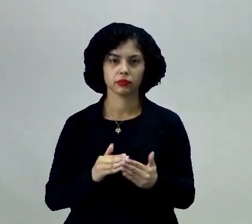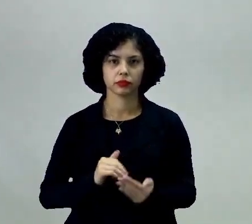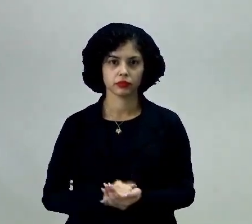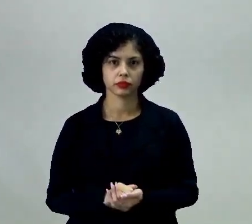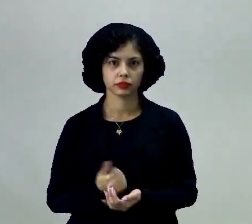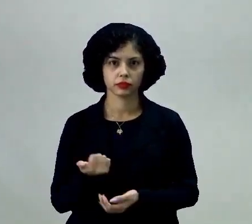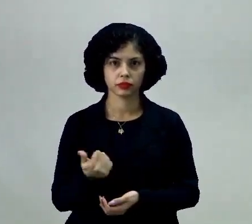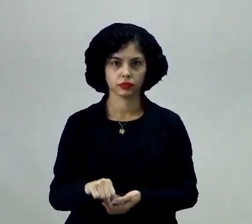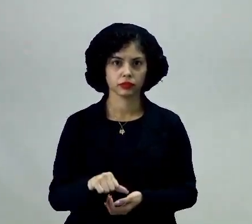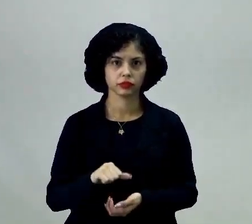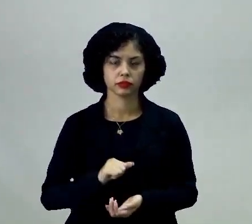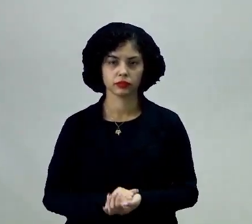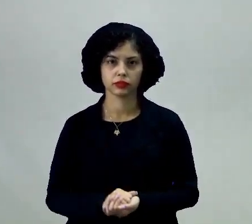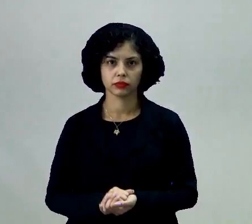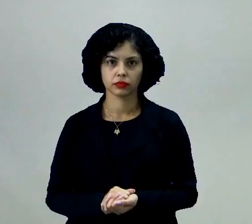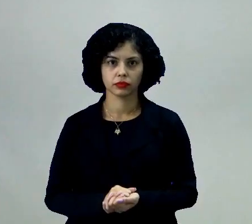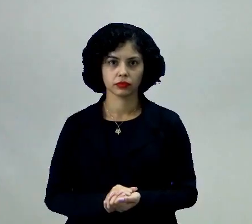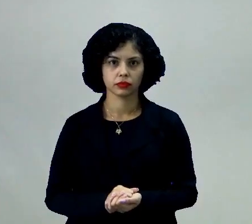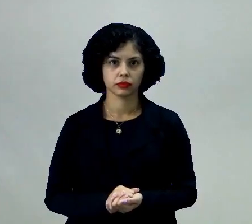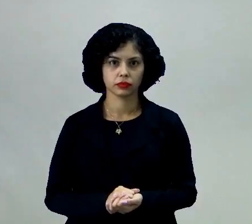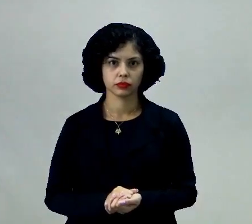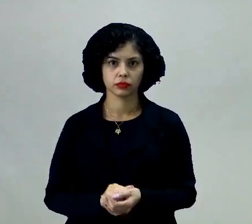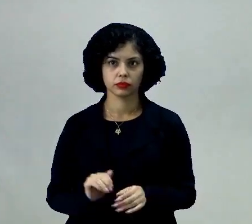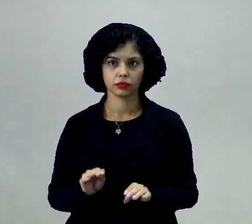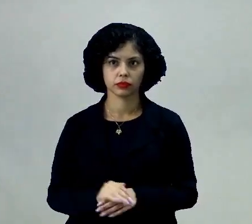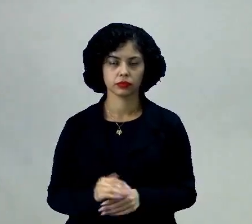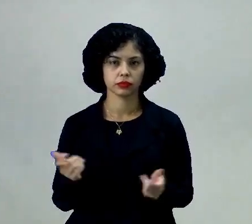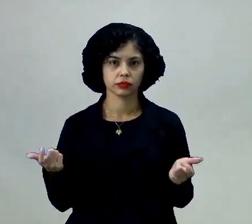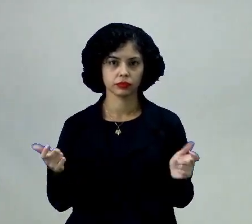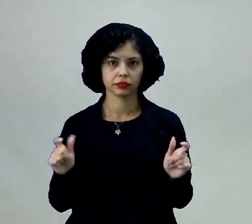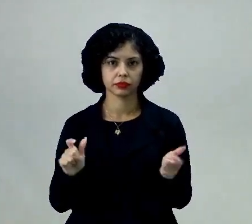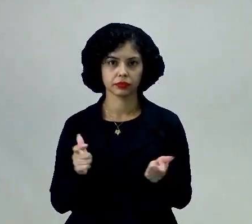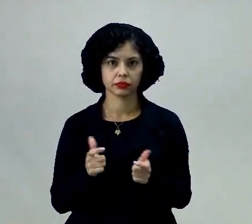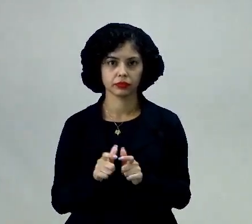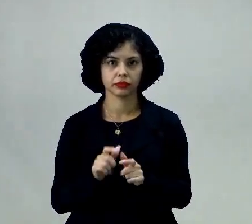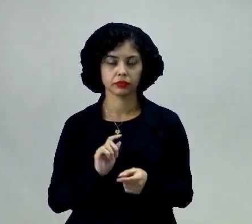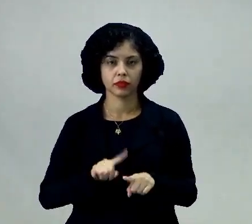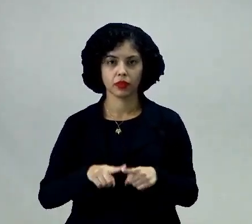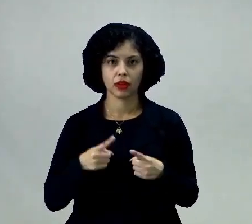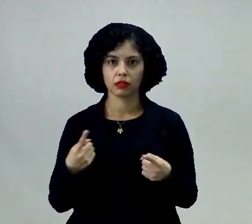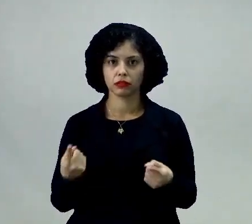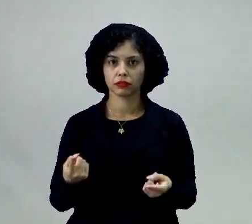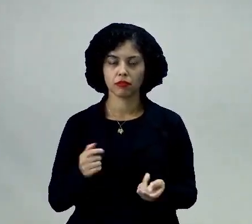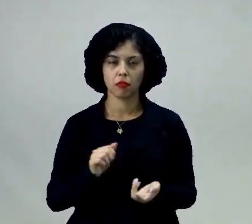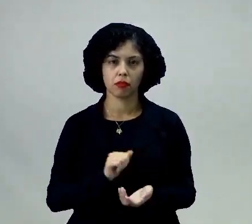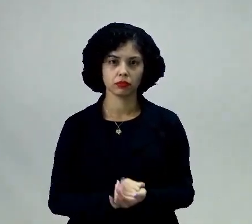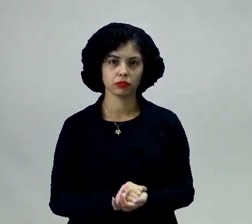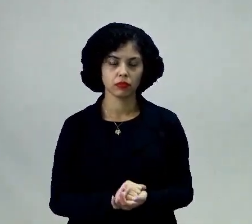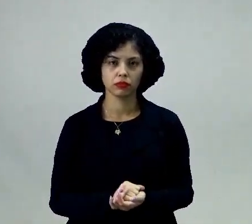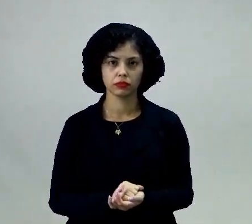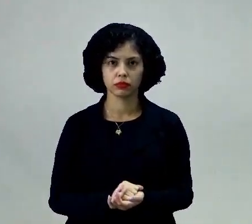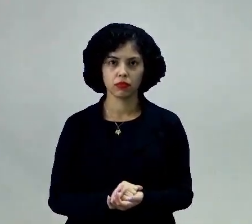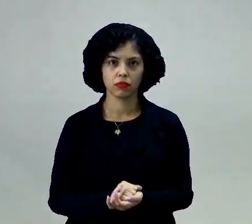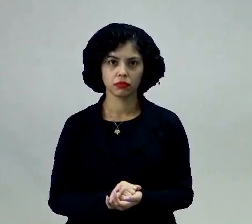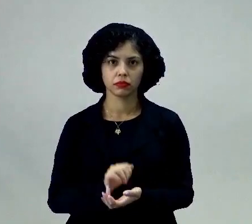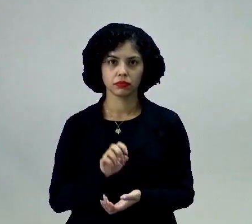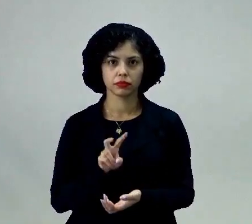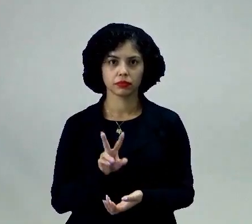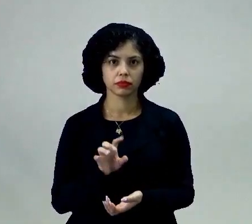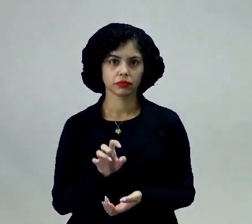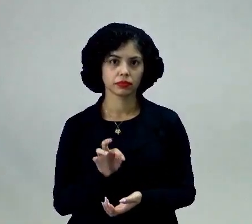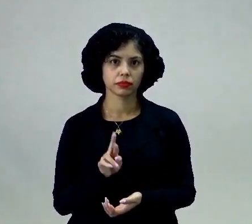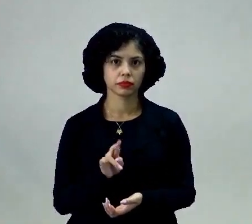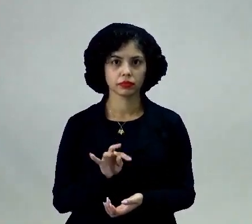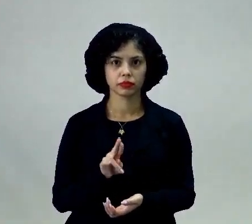impactando negativamente, que isso seja algo reduzido. Mas existem vertentes, que é